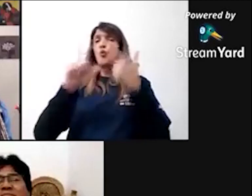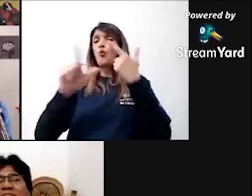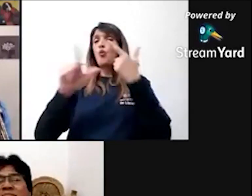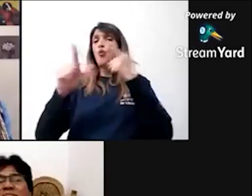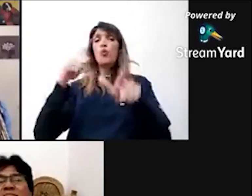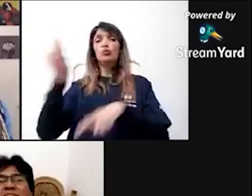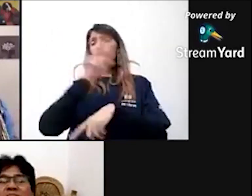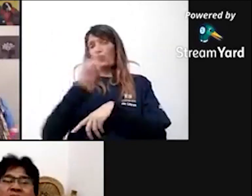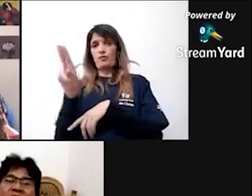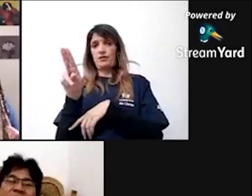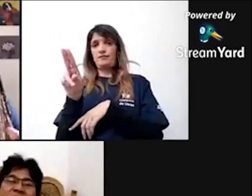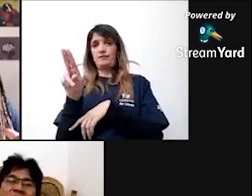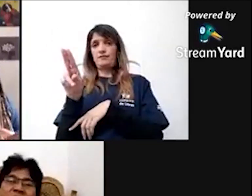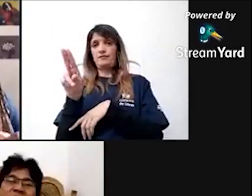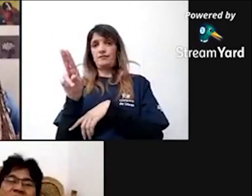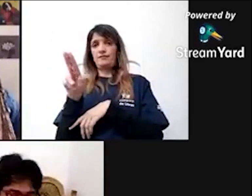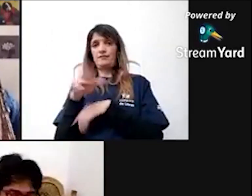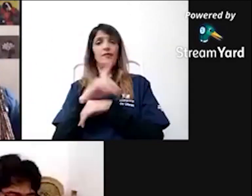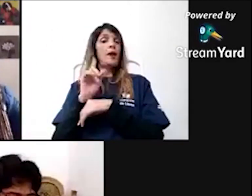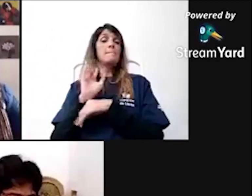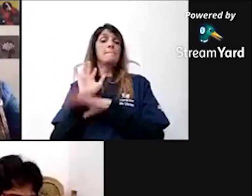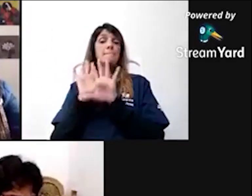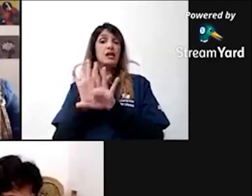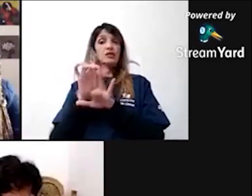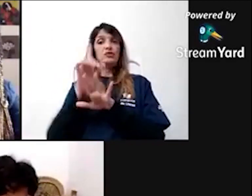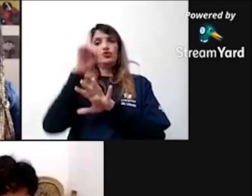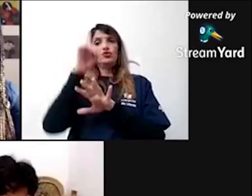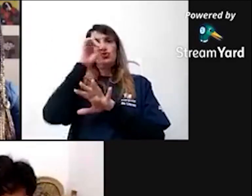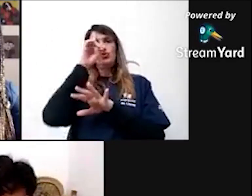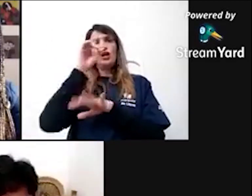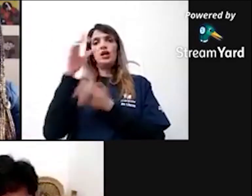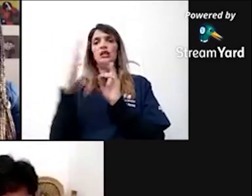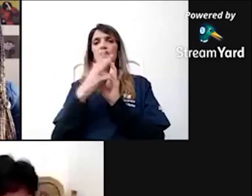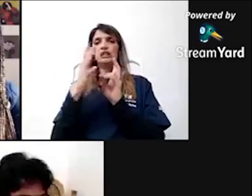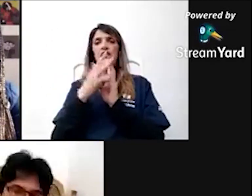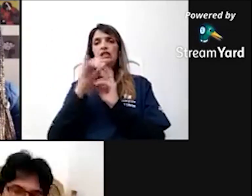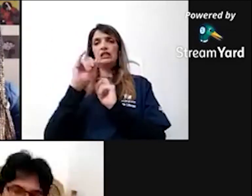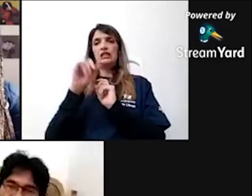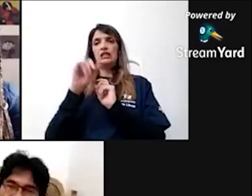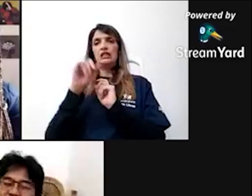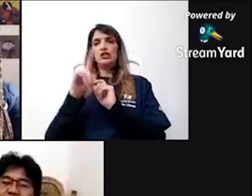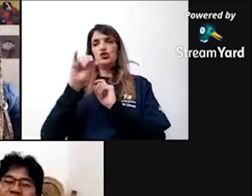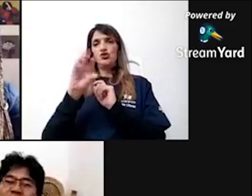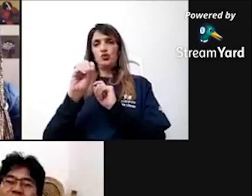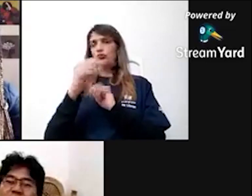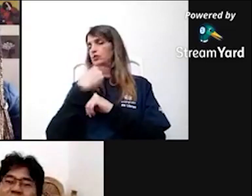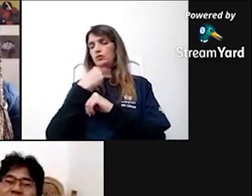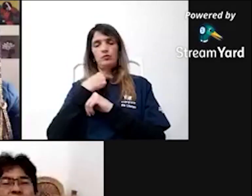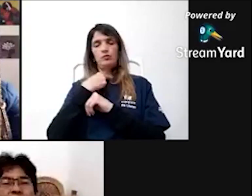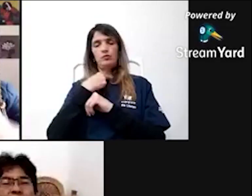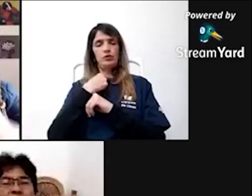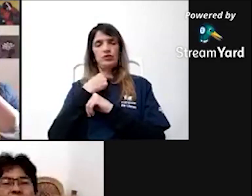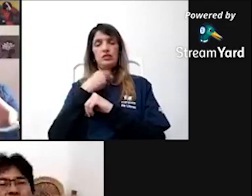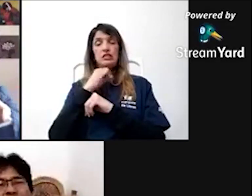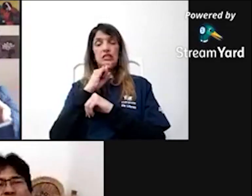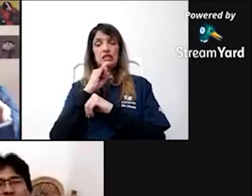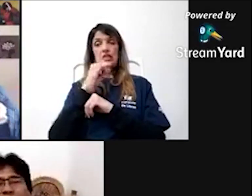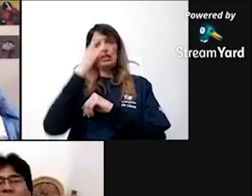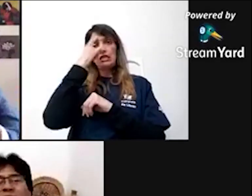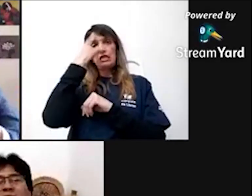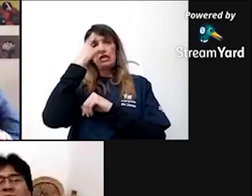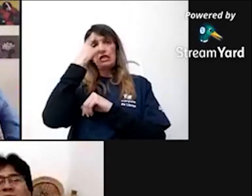quiser, mas não pode mais dizer que é o dia do índio, porque senão nós estaremos reproduzindo uma ideia